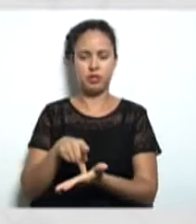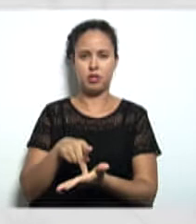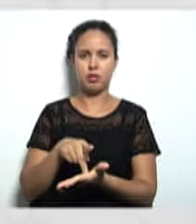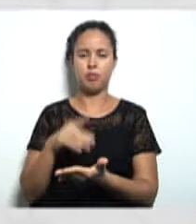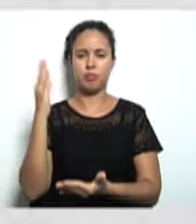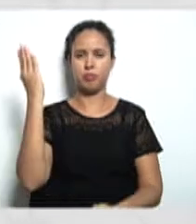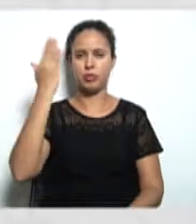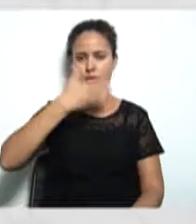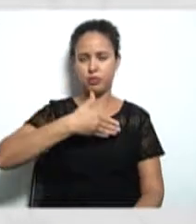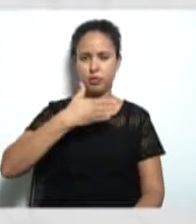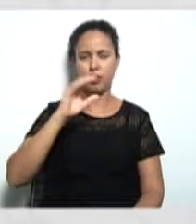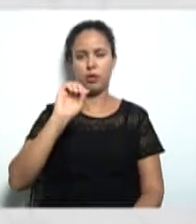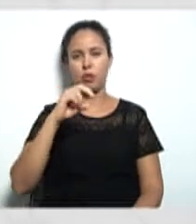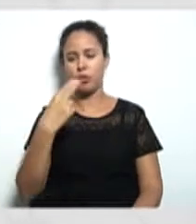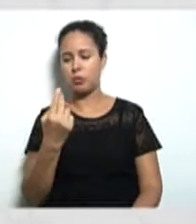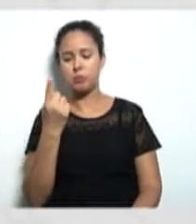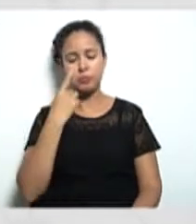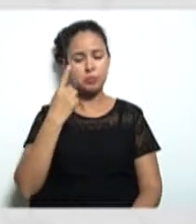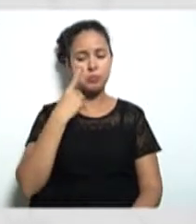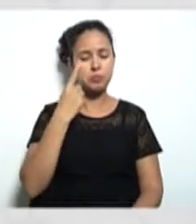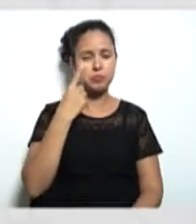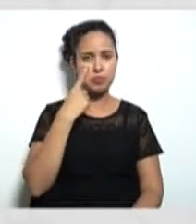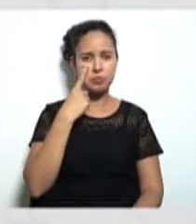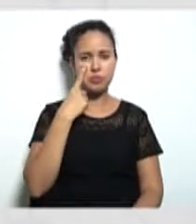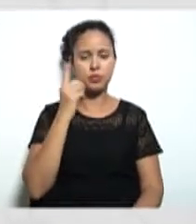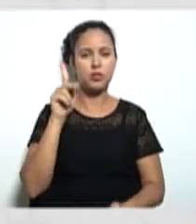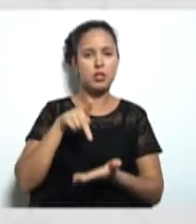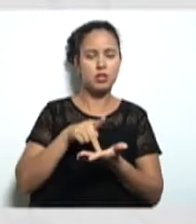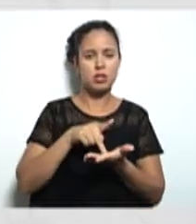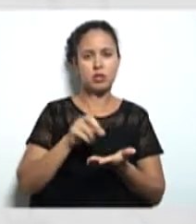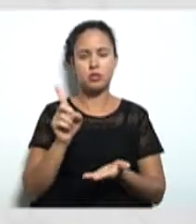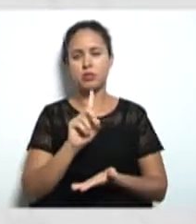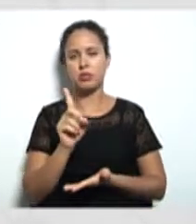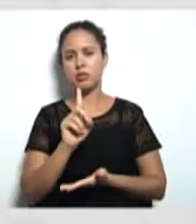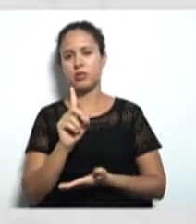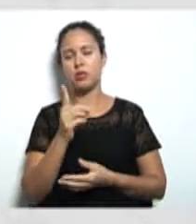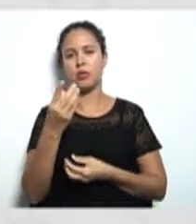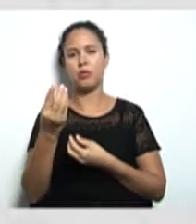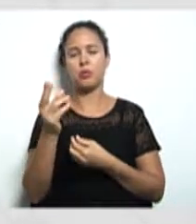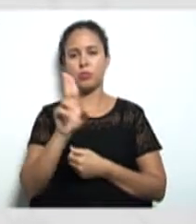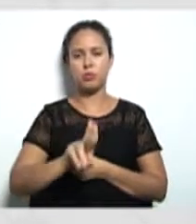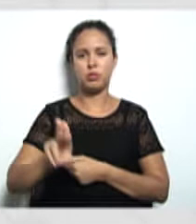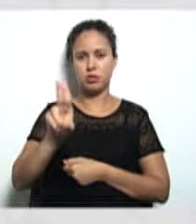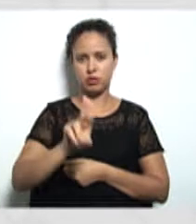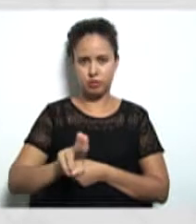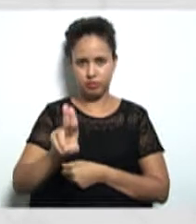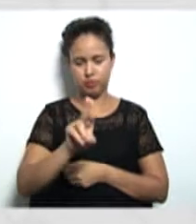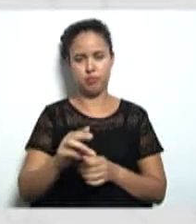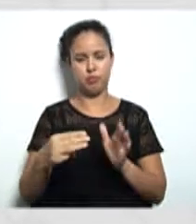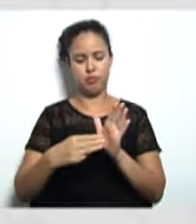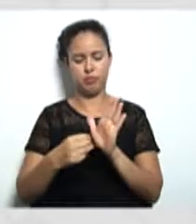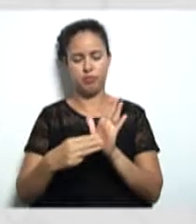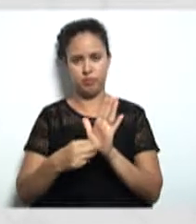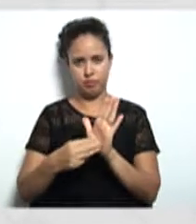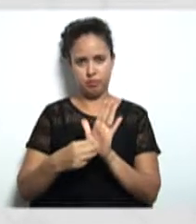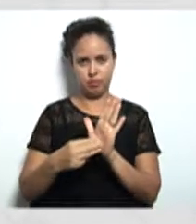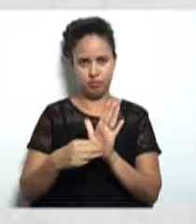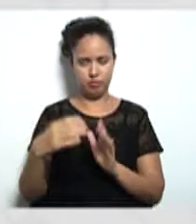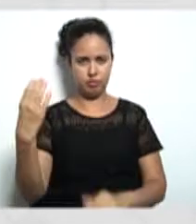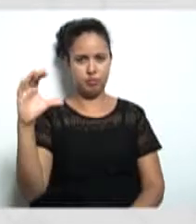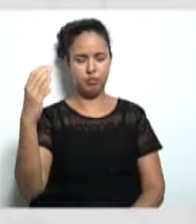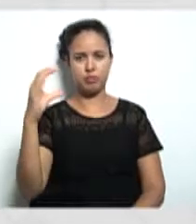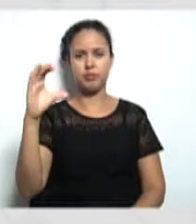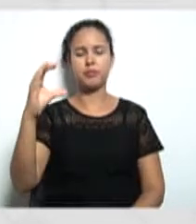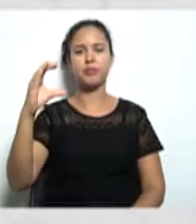comprová-los ou verificá-los com base em um método científico, né? Então, para a pesquisa